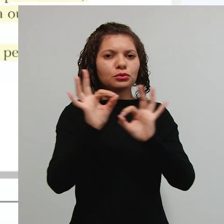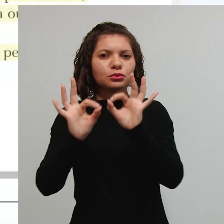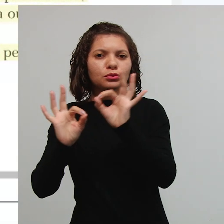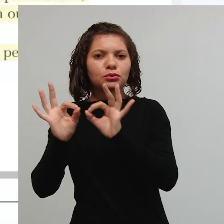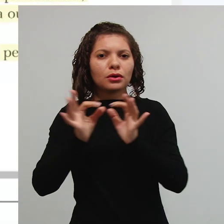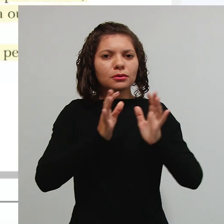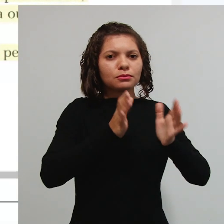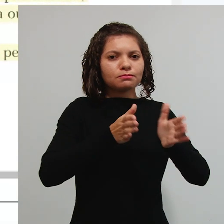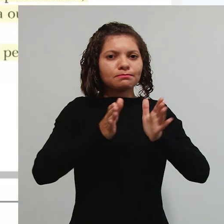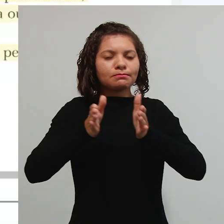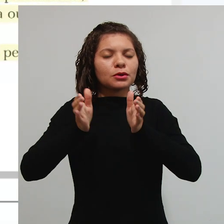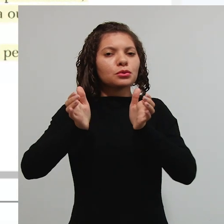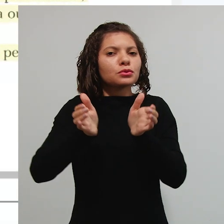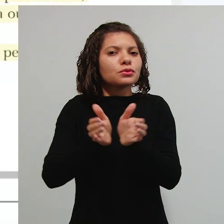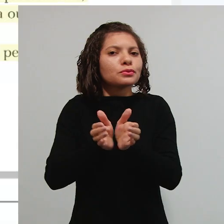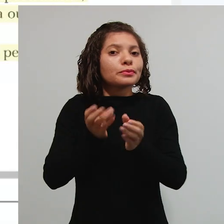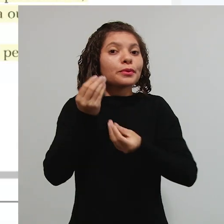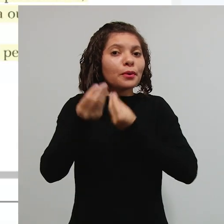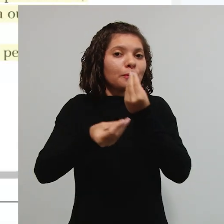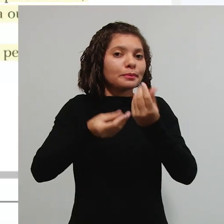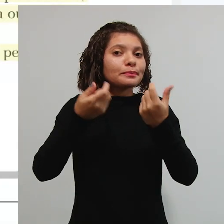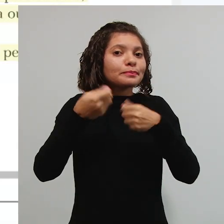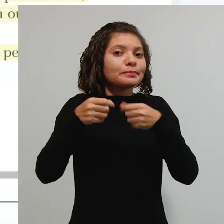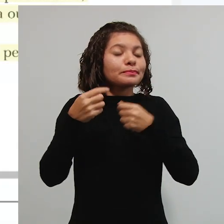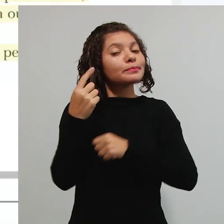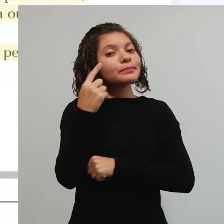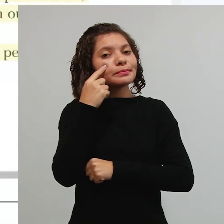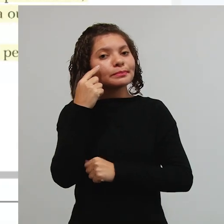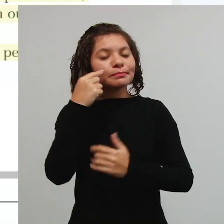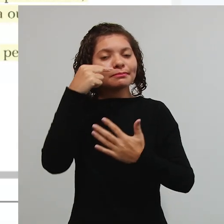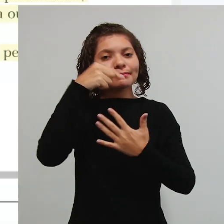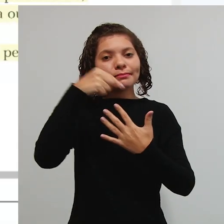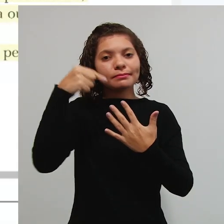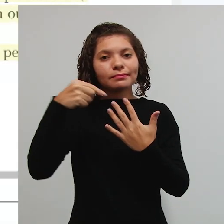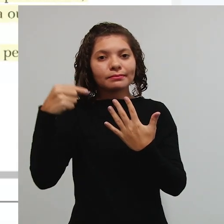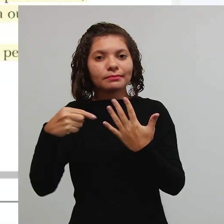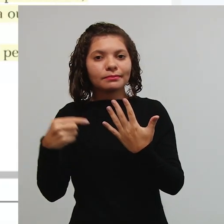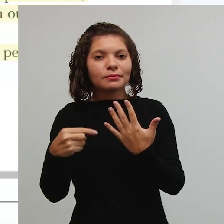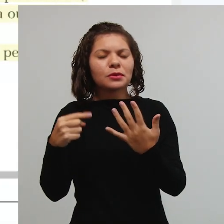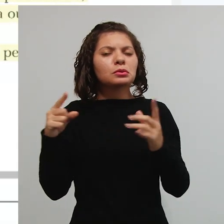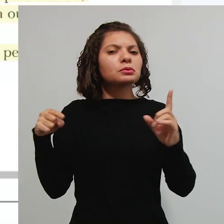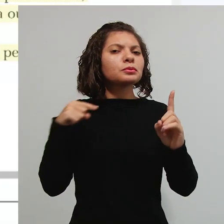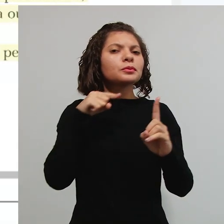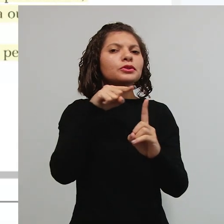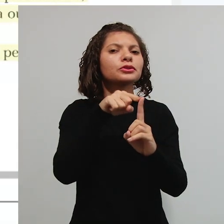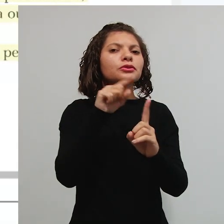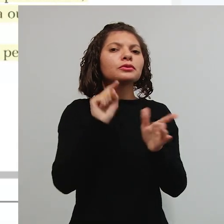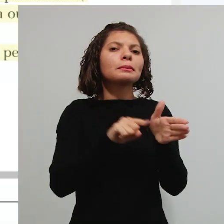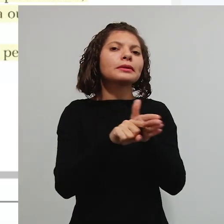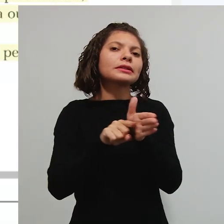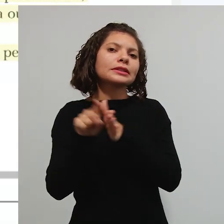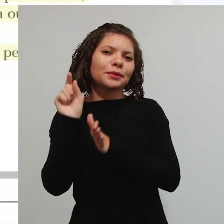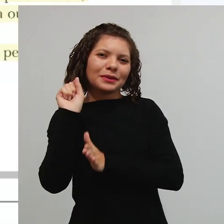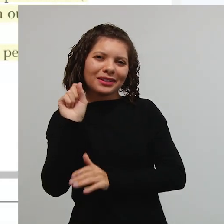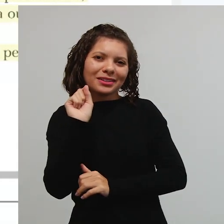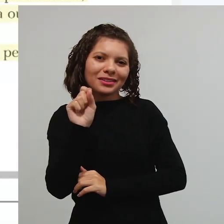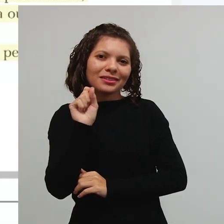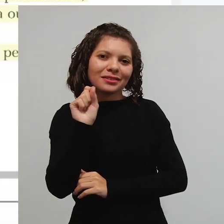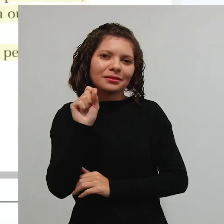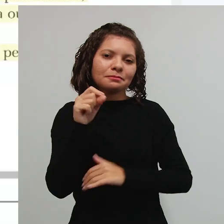né? Deve-se considerar os seguintes fatores para definir um grupo. Qual que é o objetivo da pesquisa? Qual que é